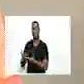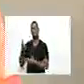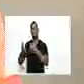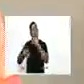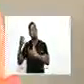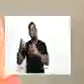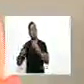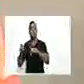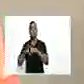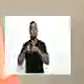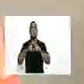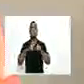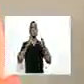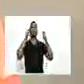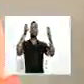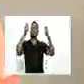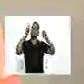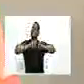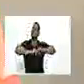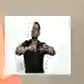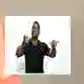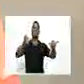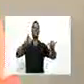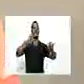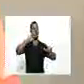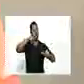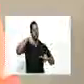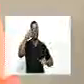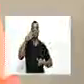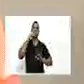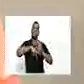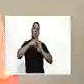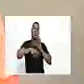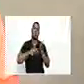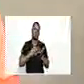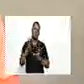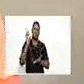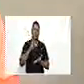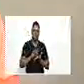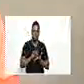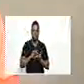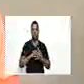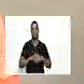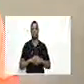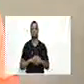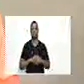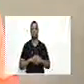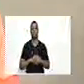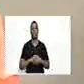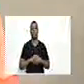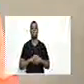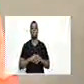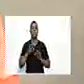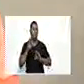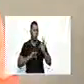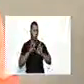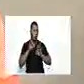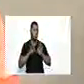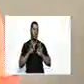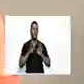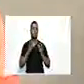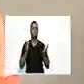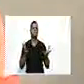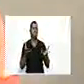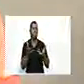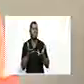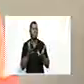divulgação para depois conseguir implantar um projeto que ele ele é bem e não é ambicioso mas ele